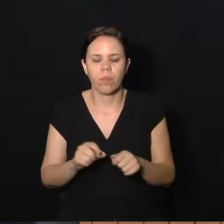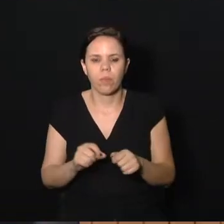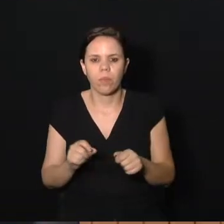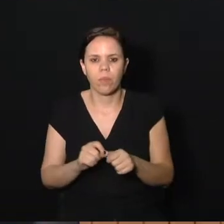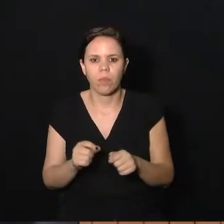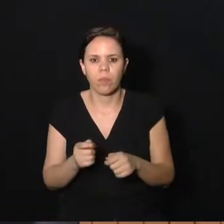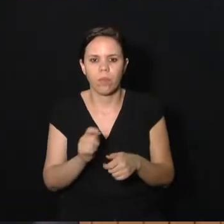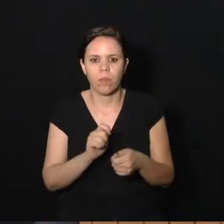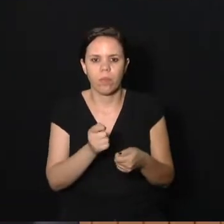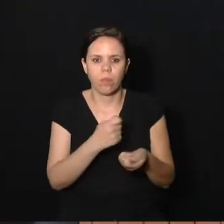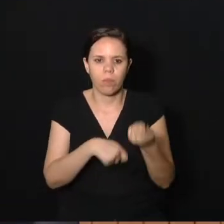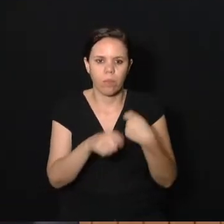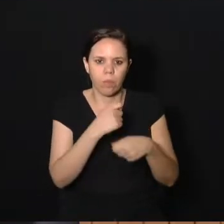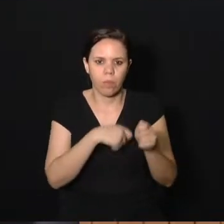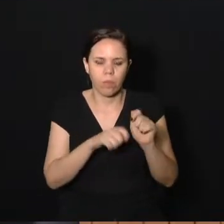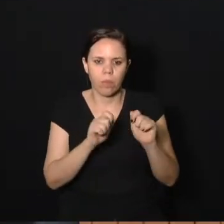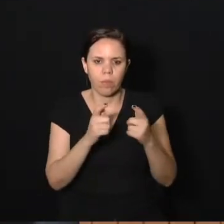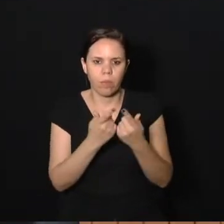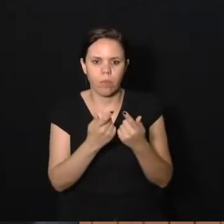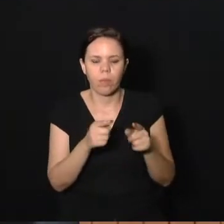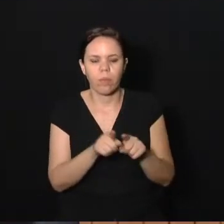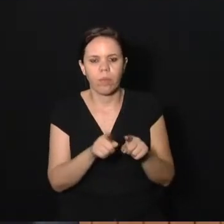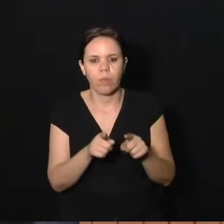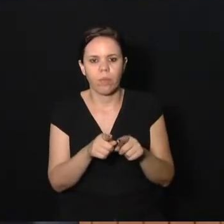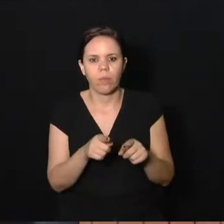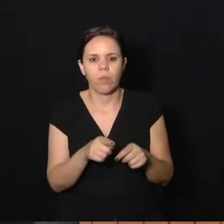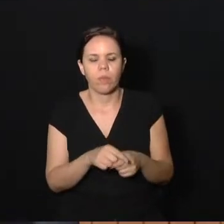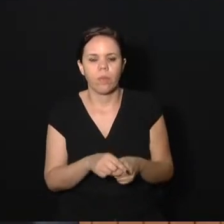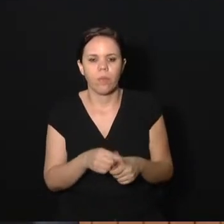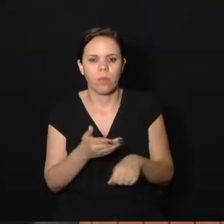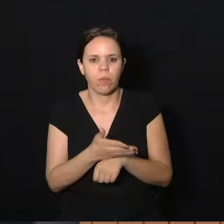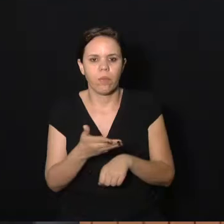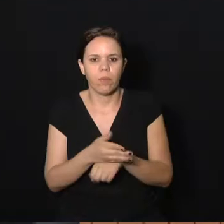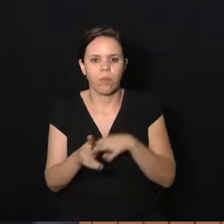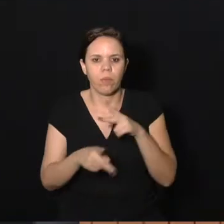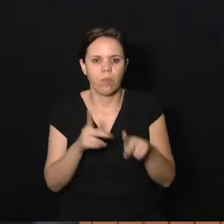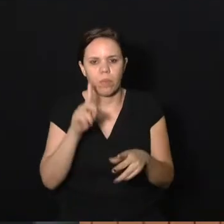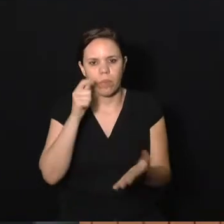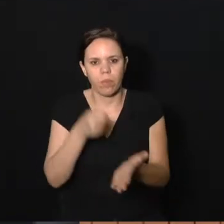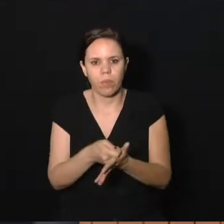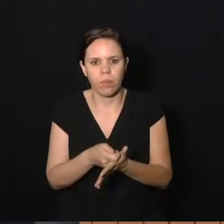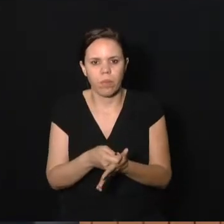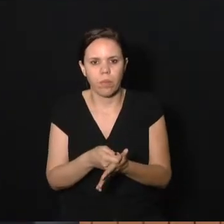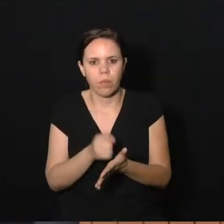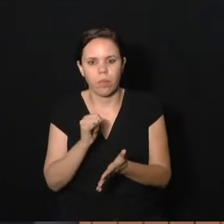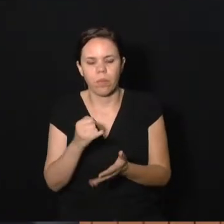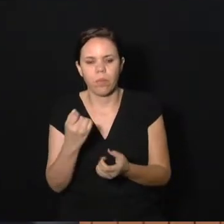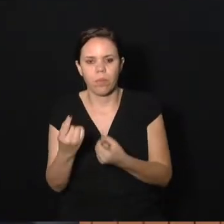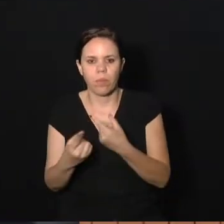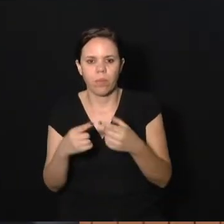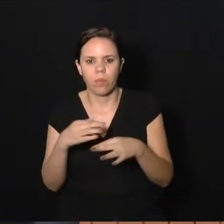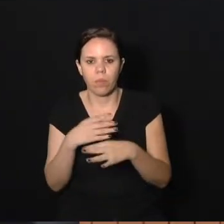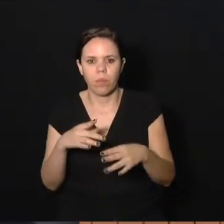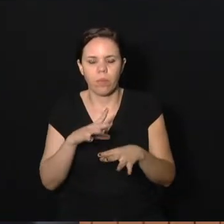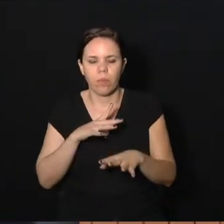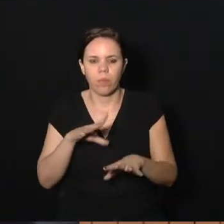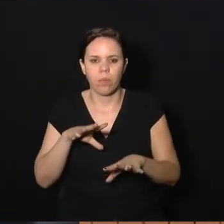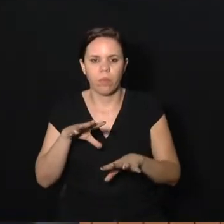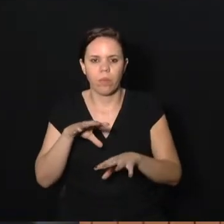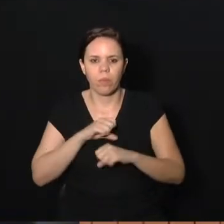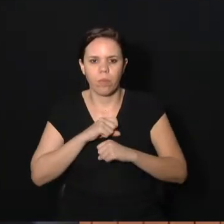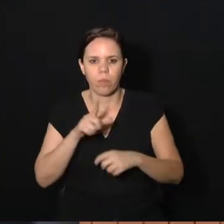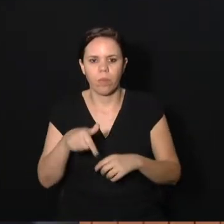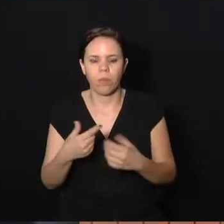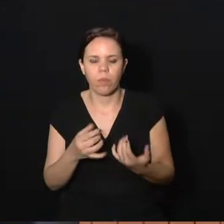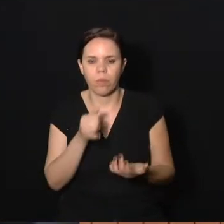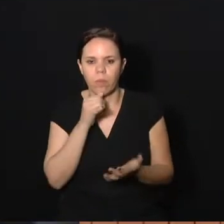gestão pública em relação à participação das pessoas nas decisões, se algum município tem adotado isso, algum exemplo que